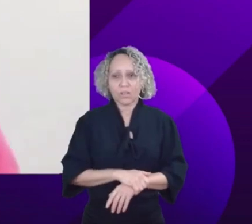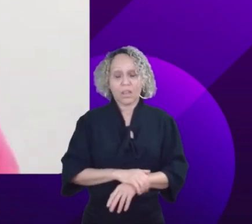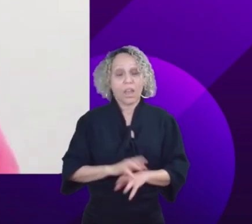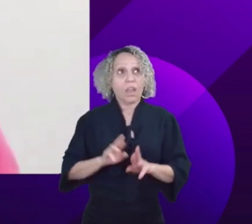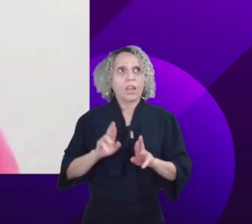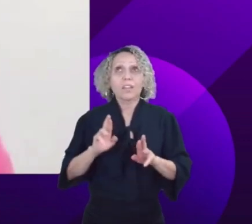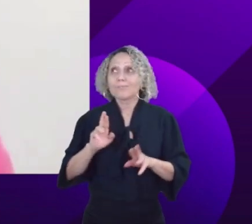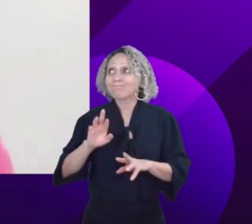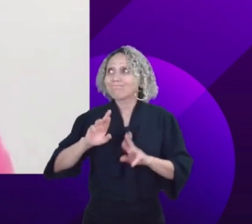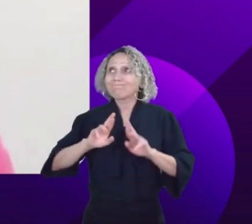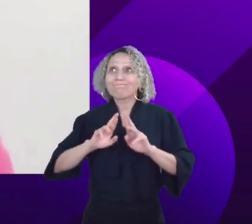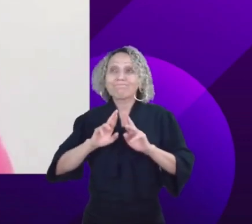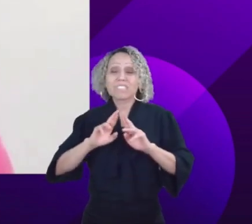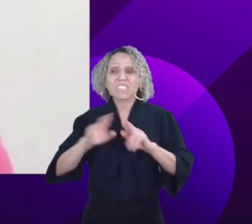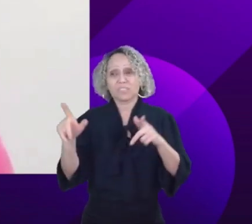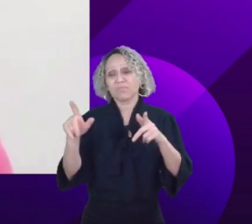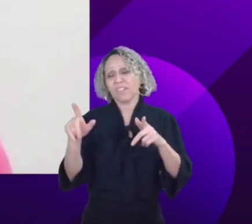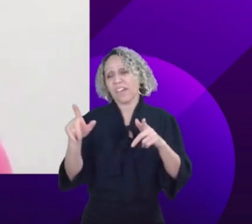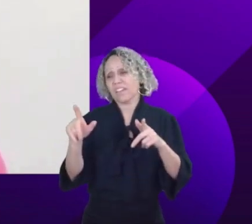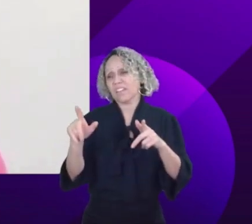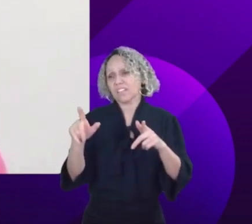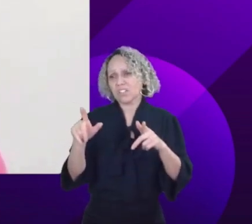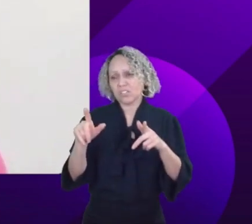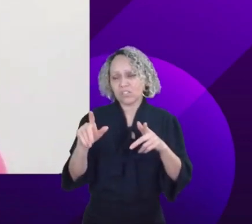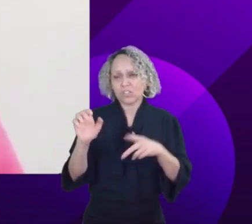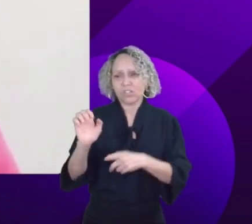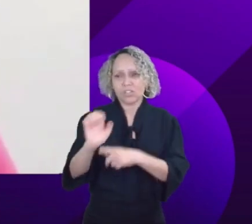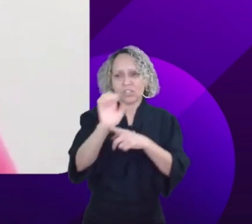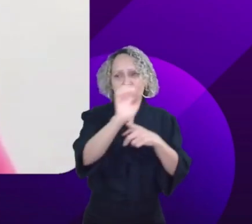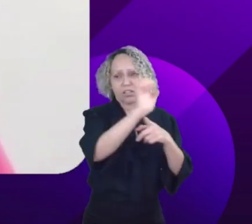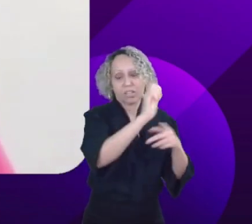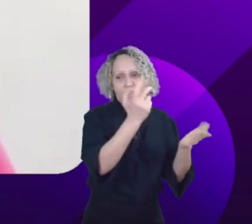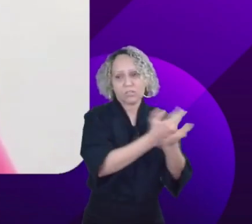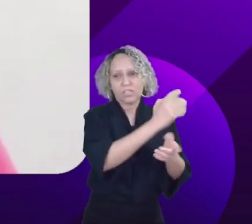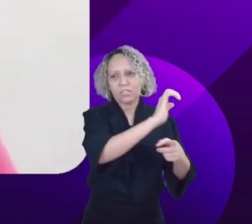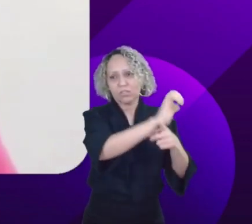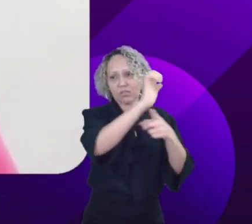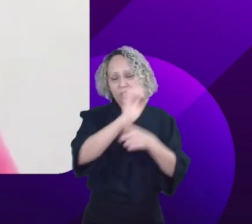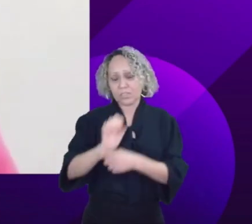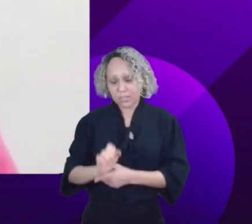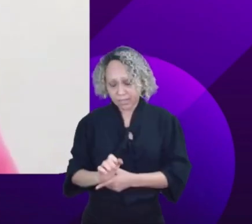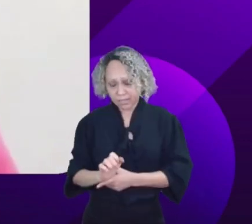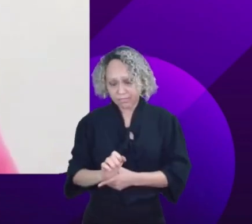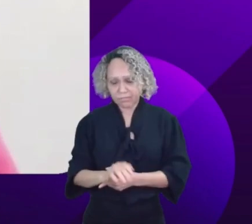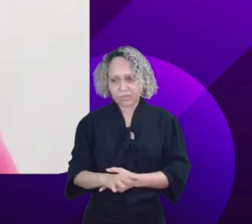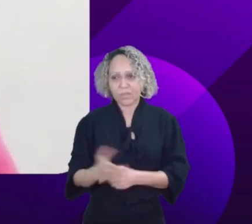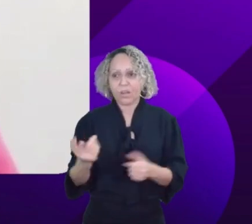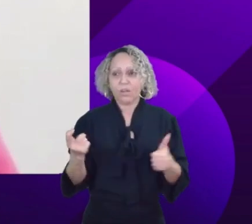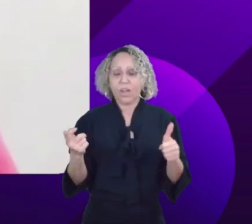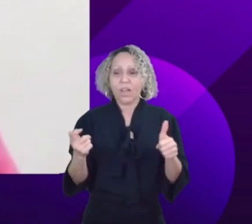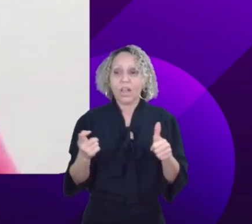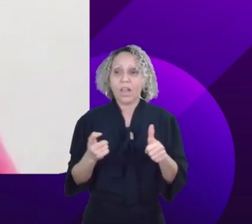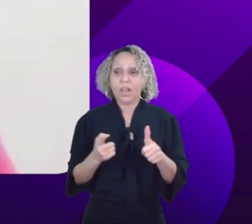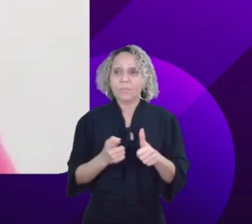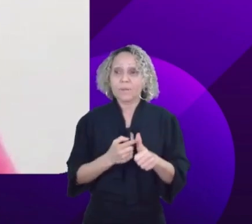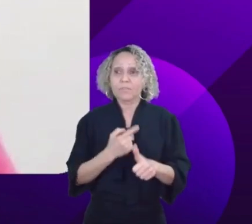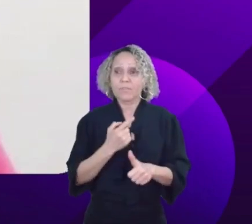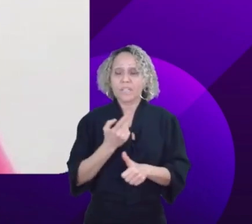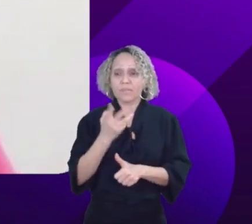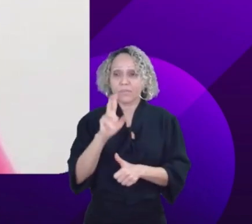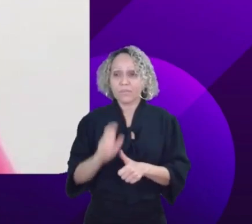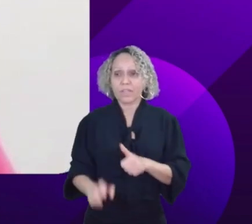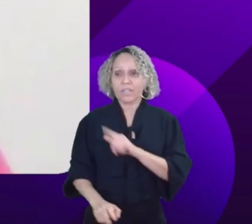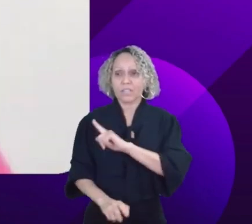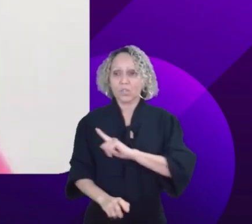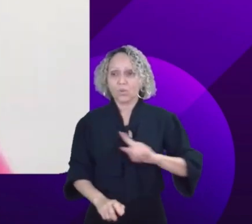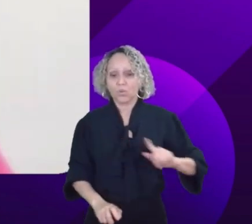qualquer momento e situação de outros estados. É a primeira vez que o governo federal atua diretamente,